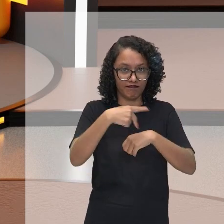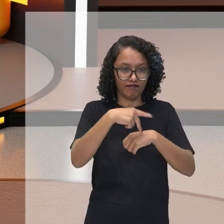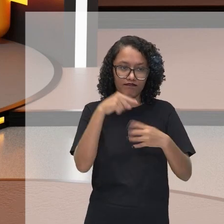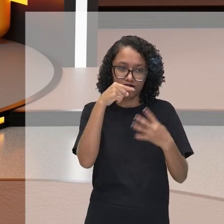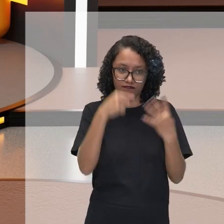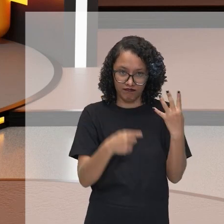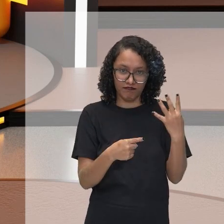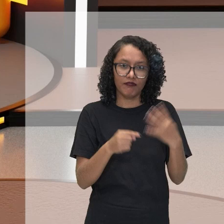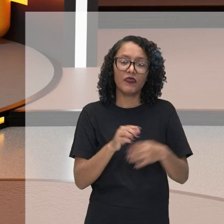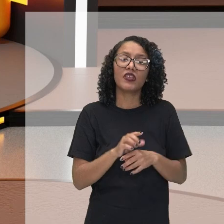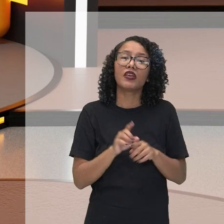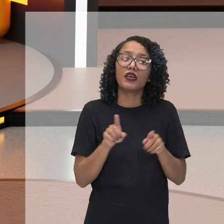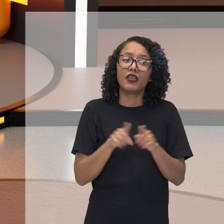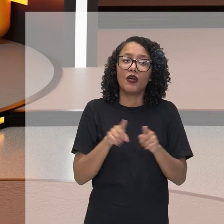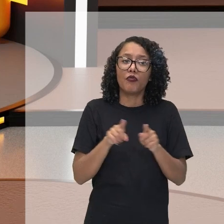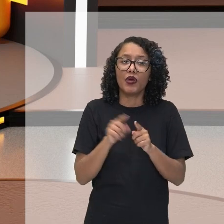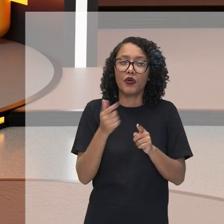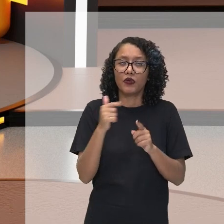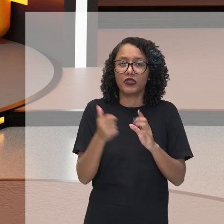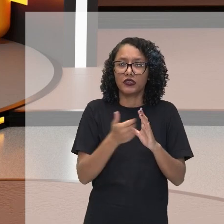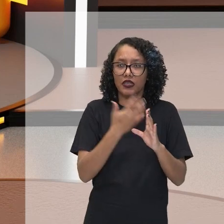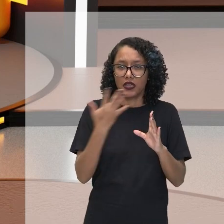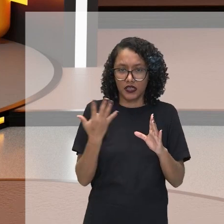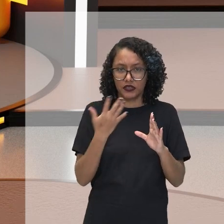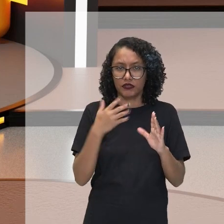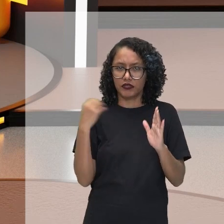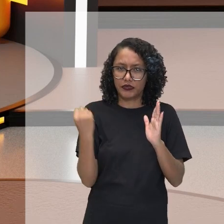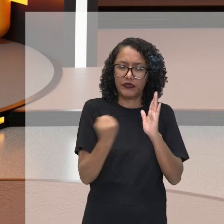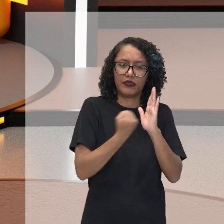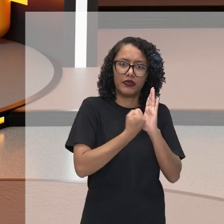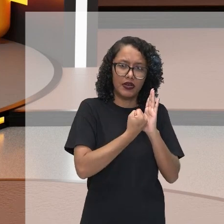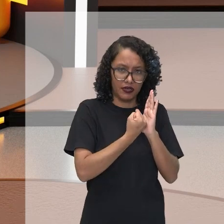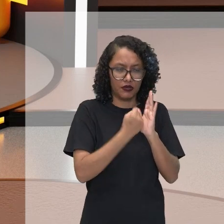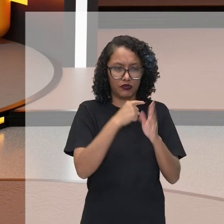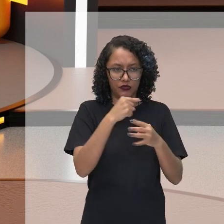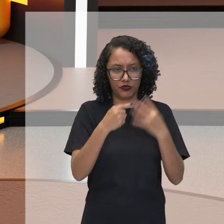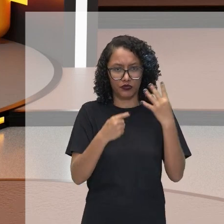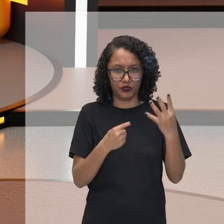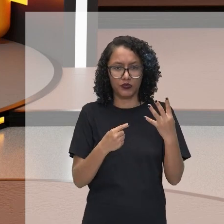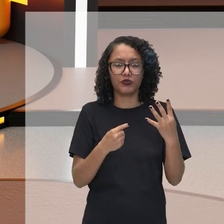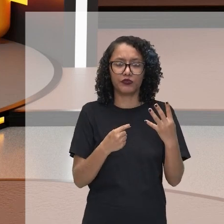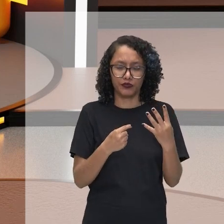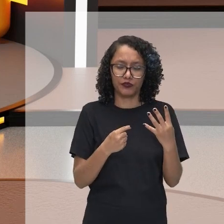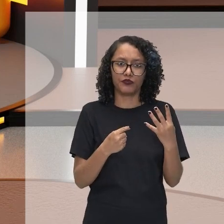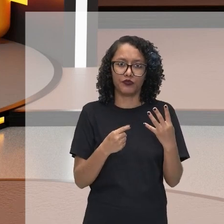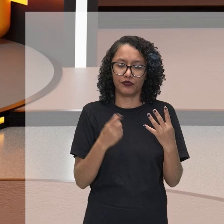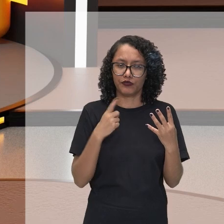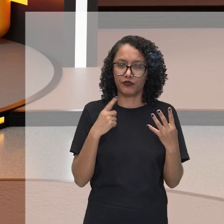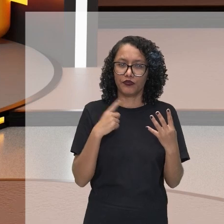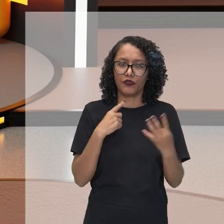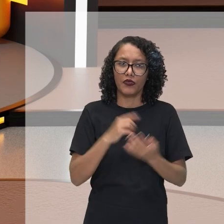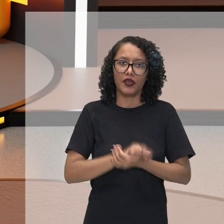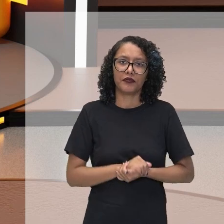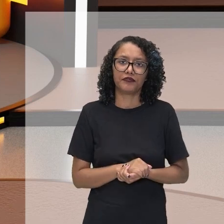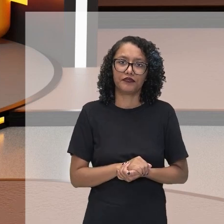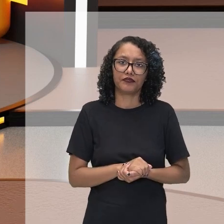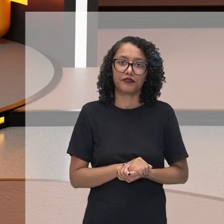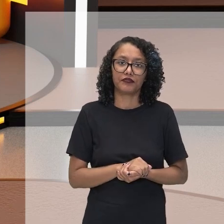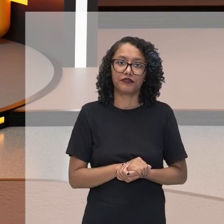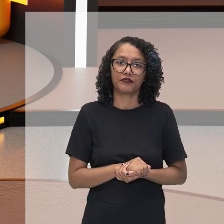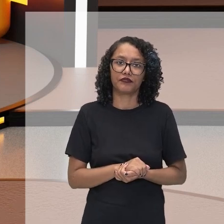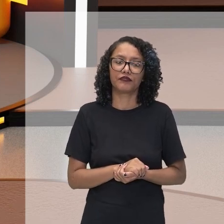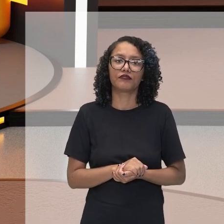características acabam marcando aí esses países conhecidos como os tigres asiáticos. Então, até pouco tempo, gente, eram